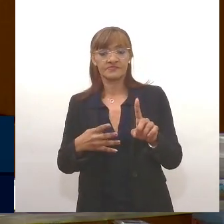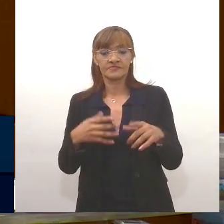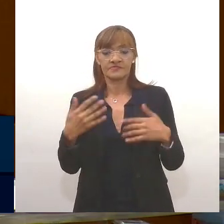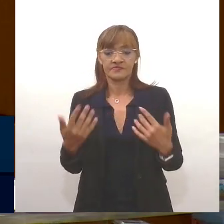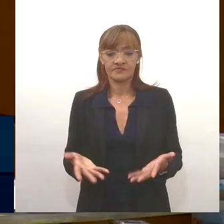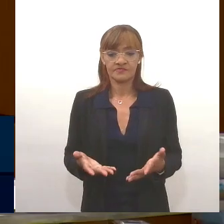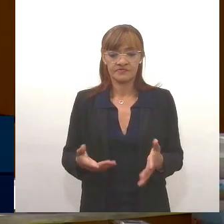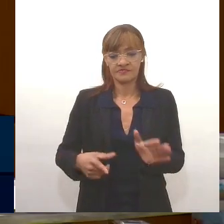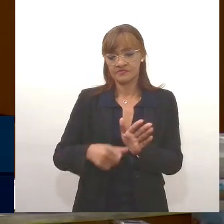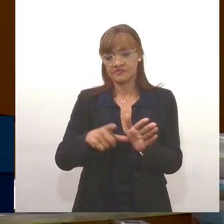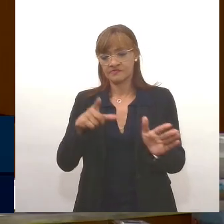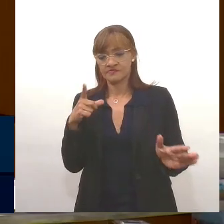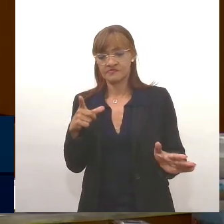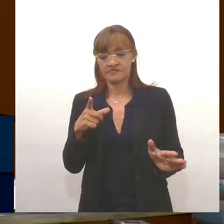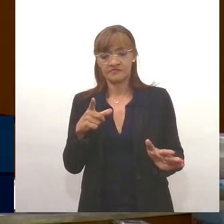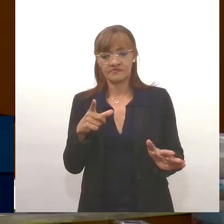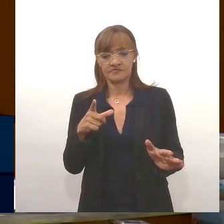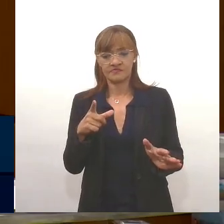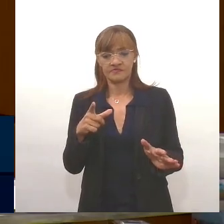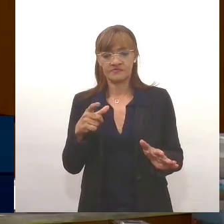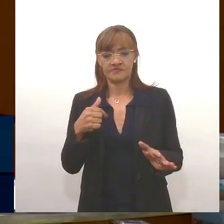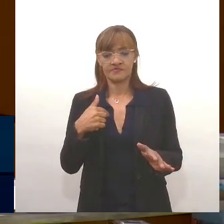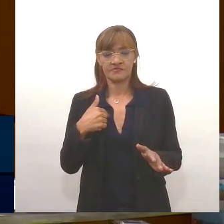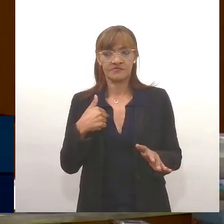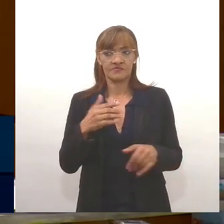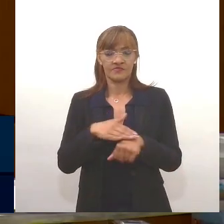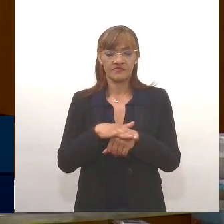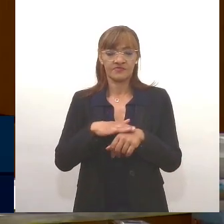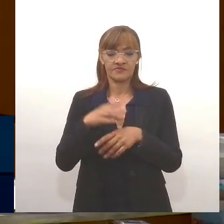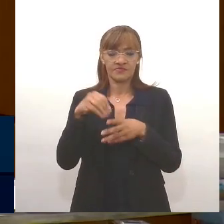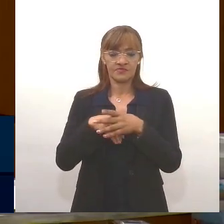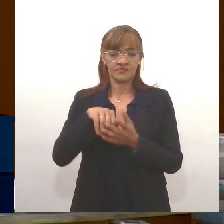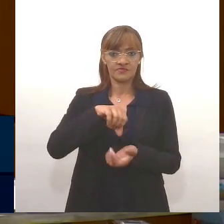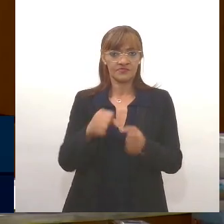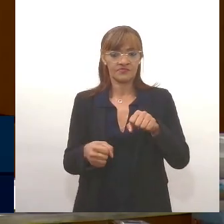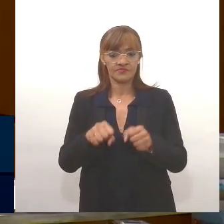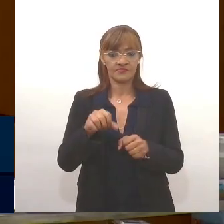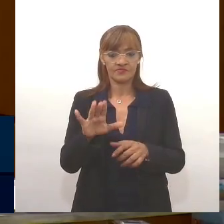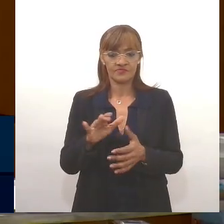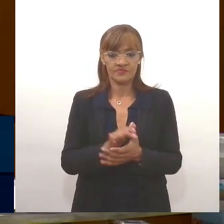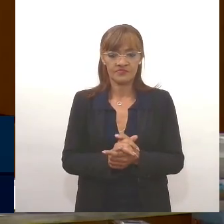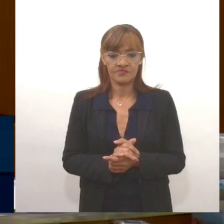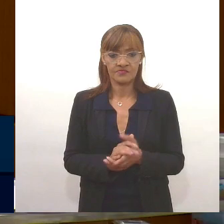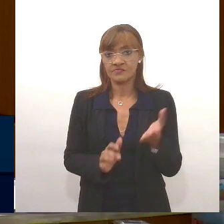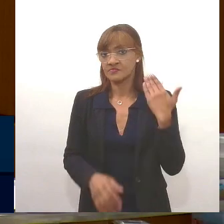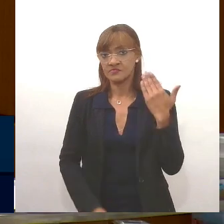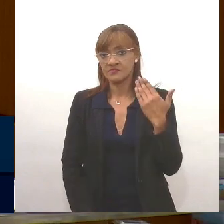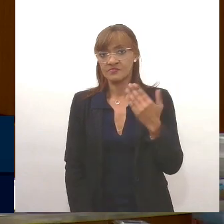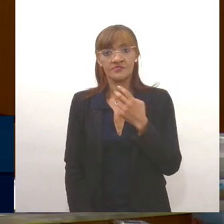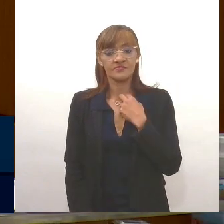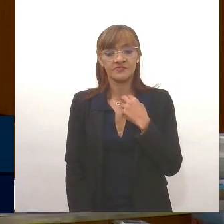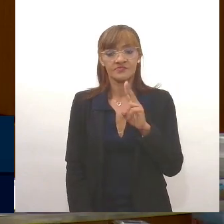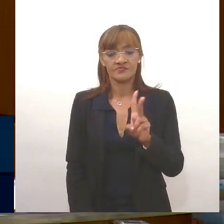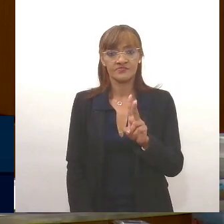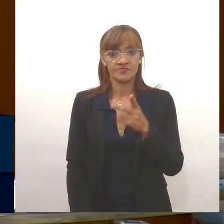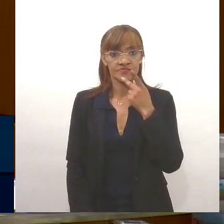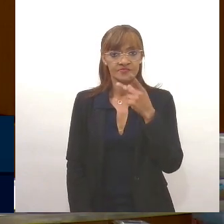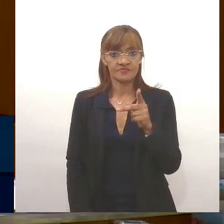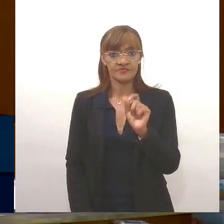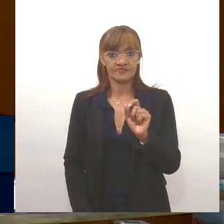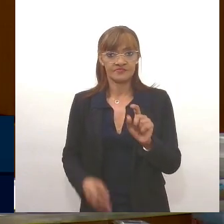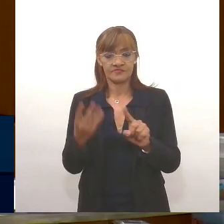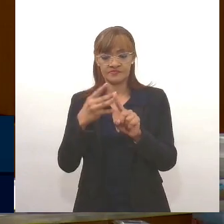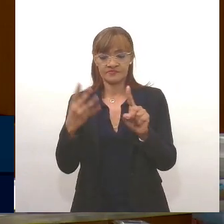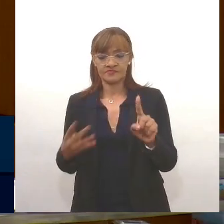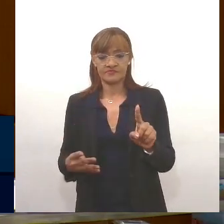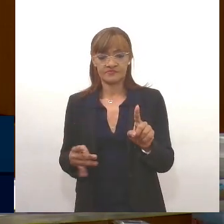vinha no carro conversando que não poderia nem se assumir eh como LGBT mesmo sendo